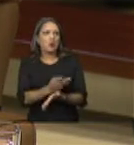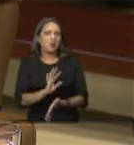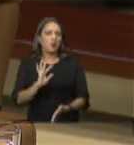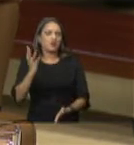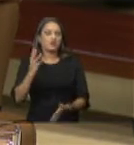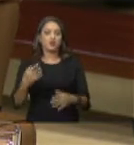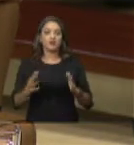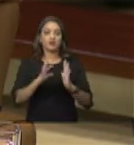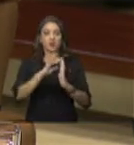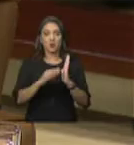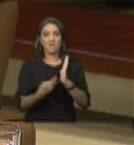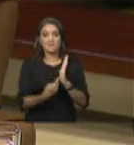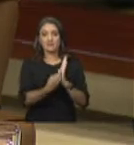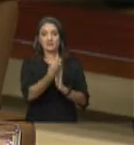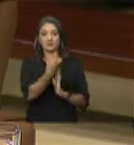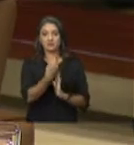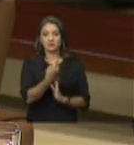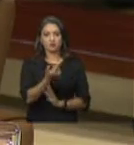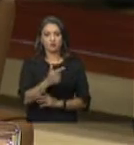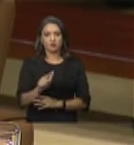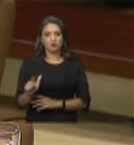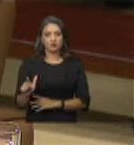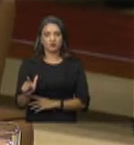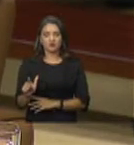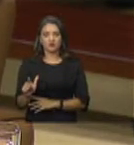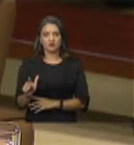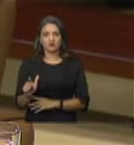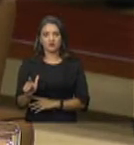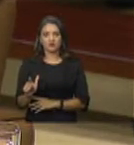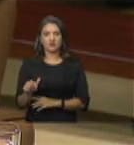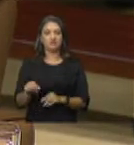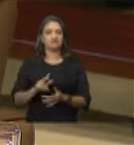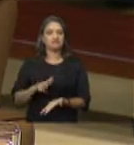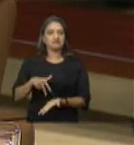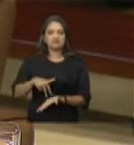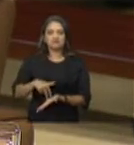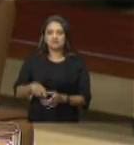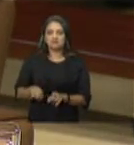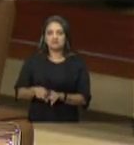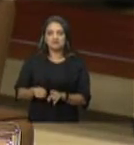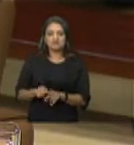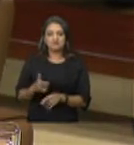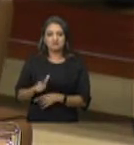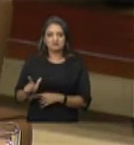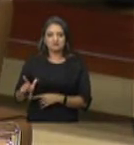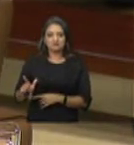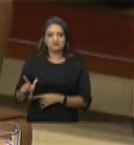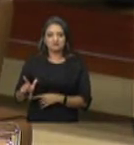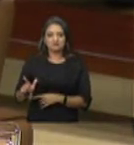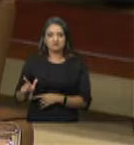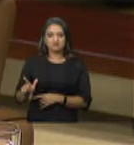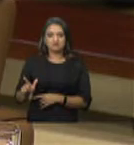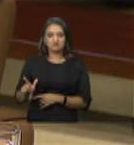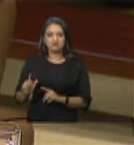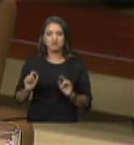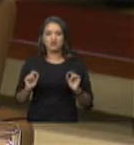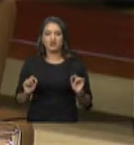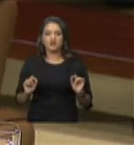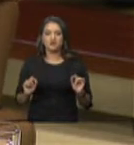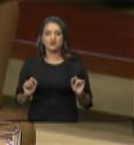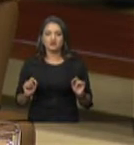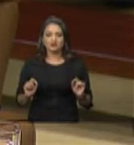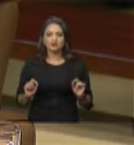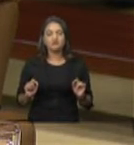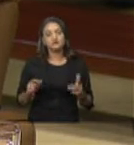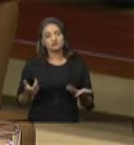petição inicial não contém e da Tribuna também não se formulou a apreciação daquele recurso ordinário